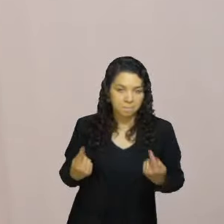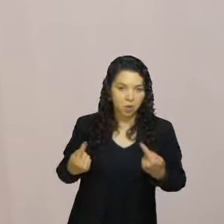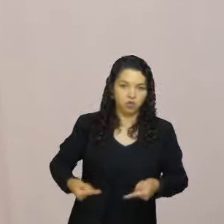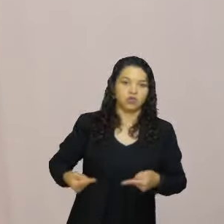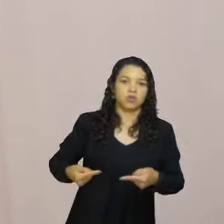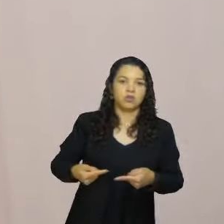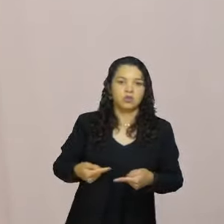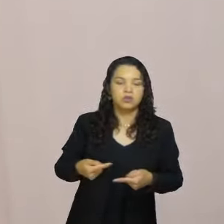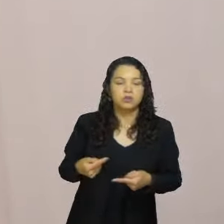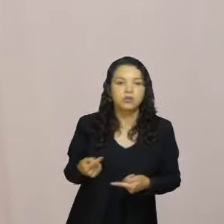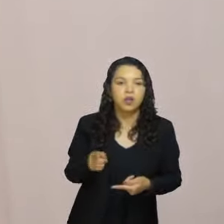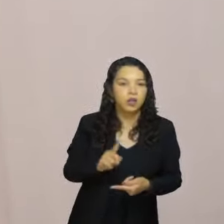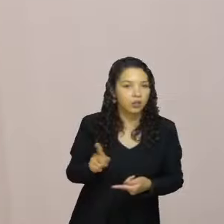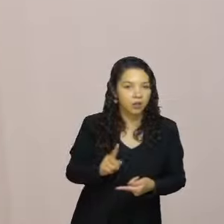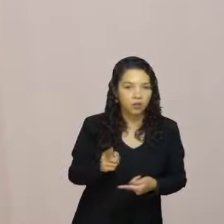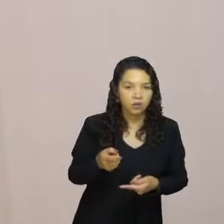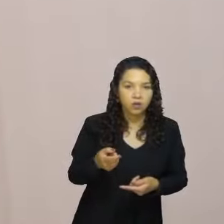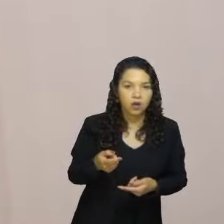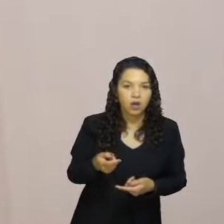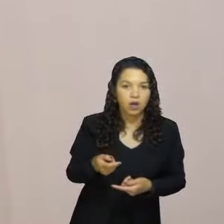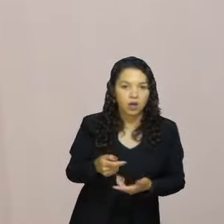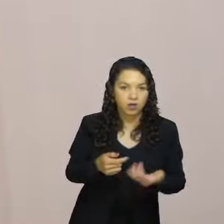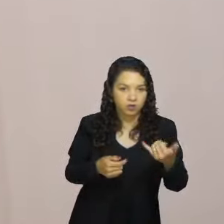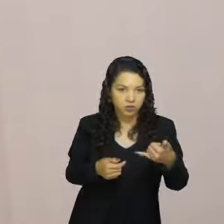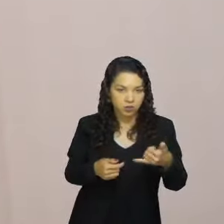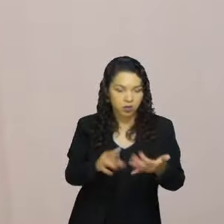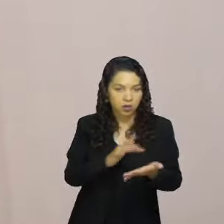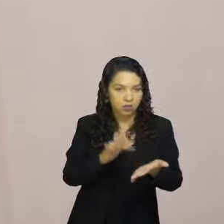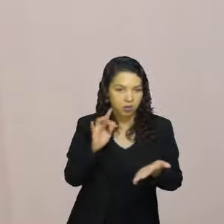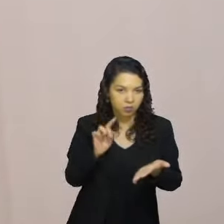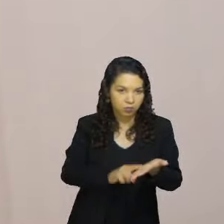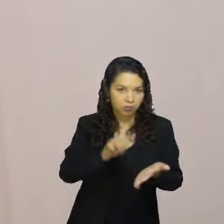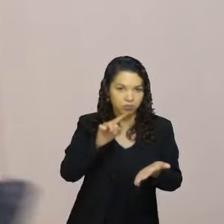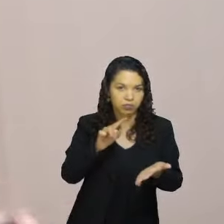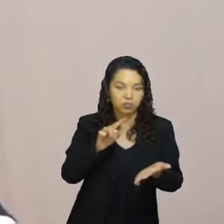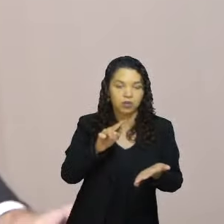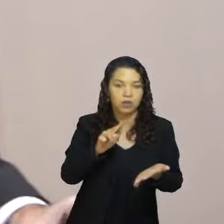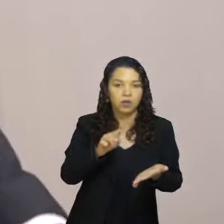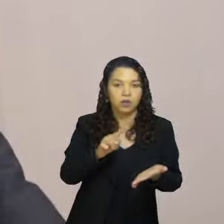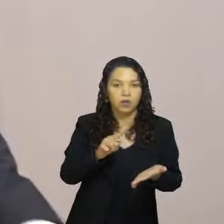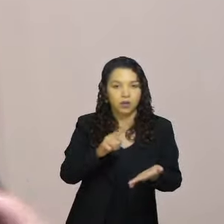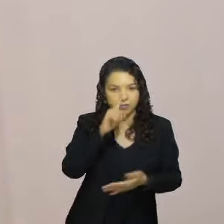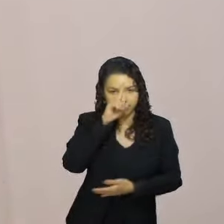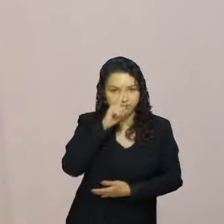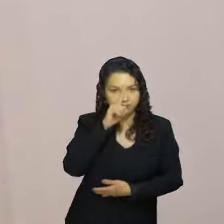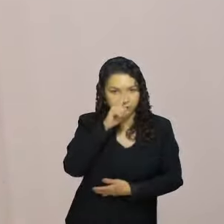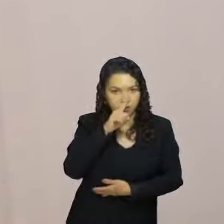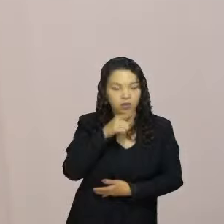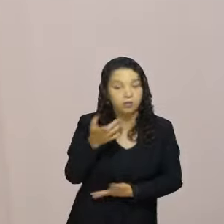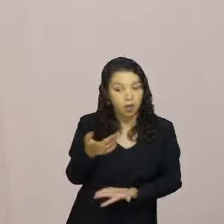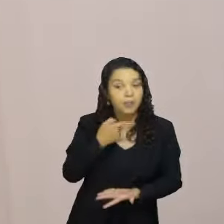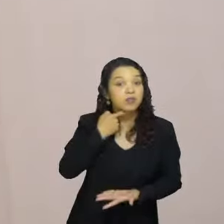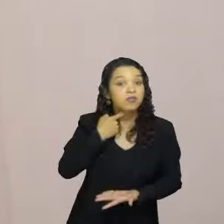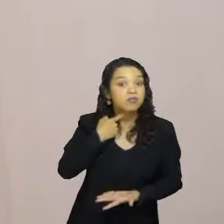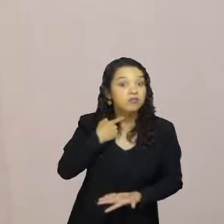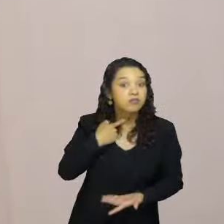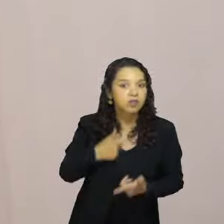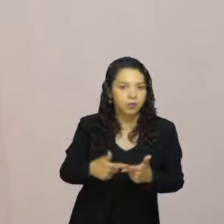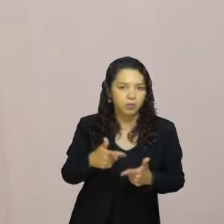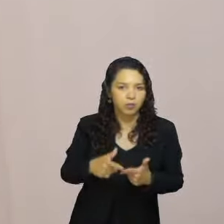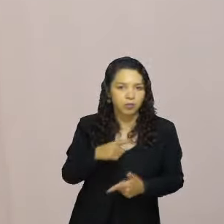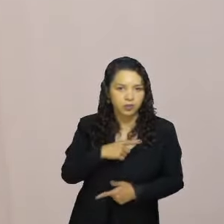O viciado está aqui num clique. E aí, para quem é viciado e está num clique, isso de fato é uma coisa muito, muito preocupante. Fico com